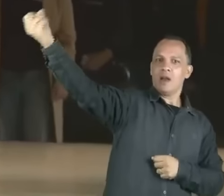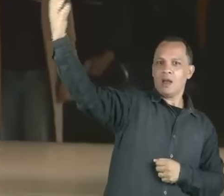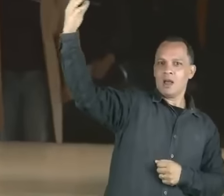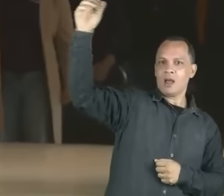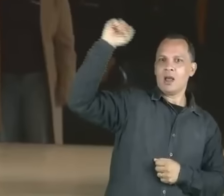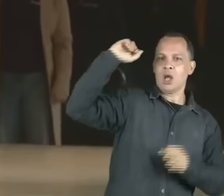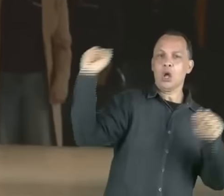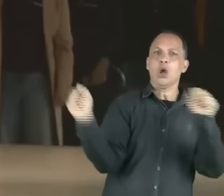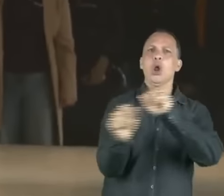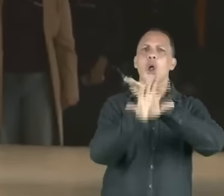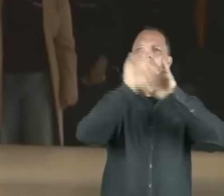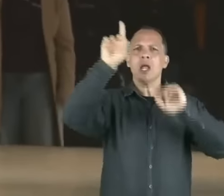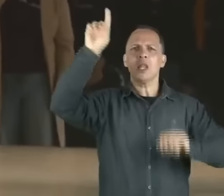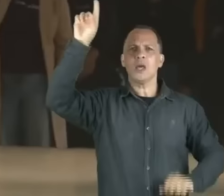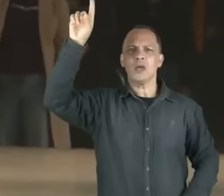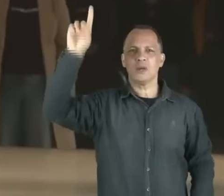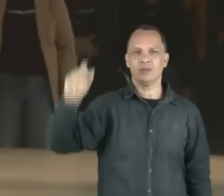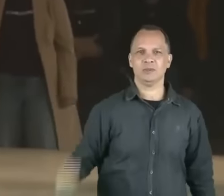três